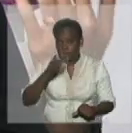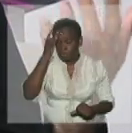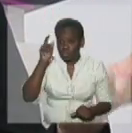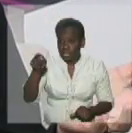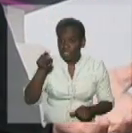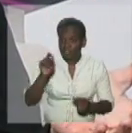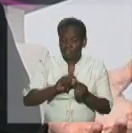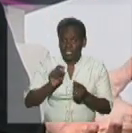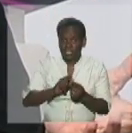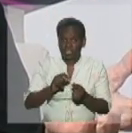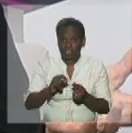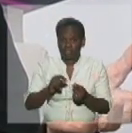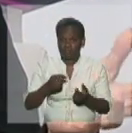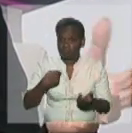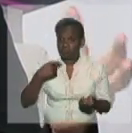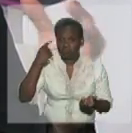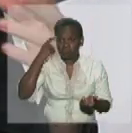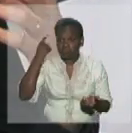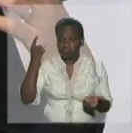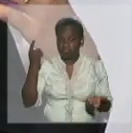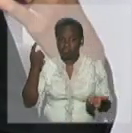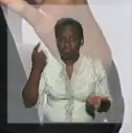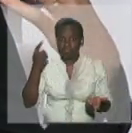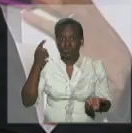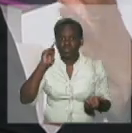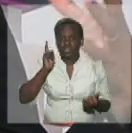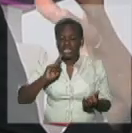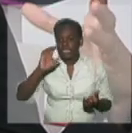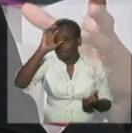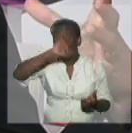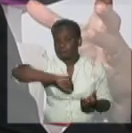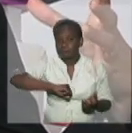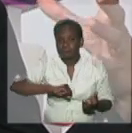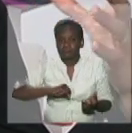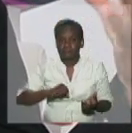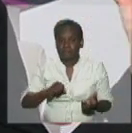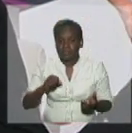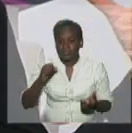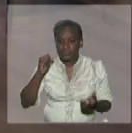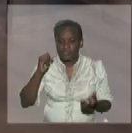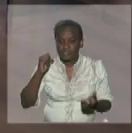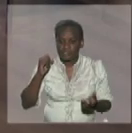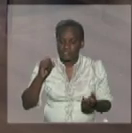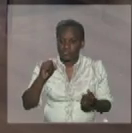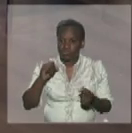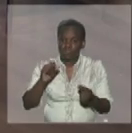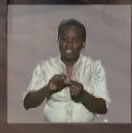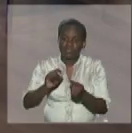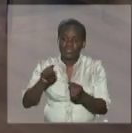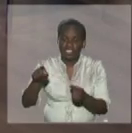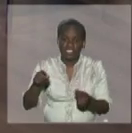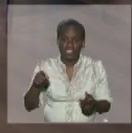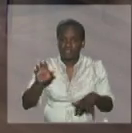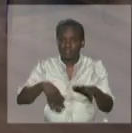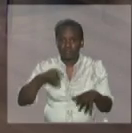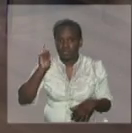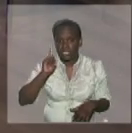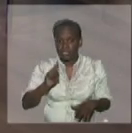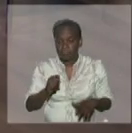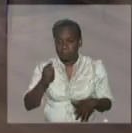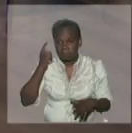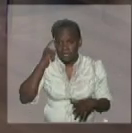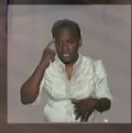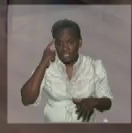que cometeu aquela ação, ela não tem noção da consciência do que ela fez. Da consequência,